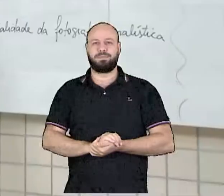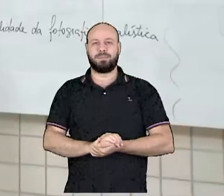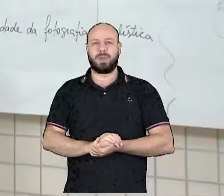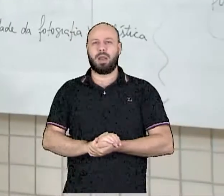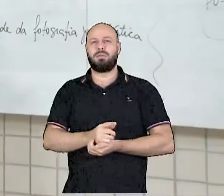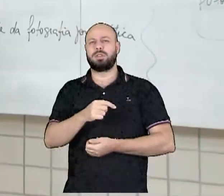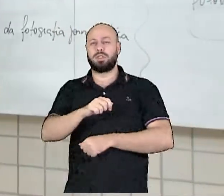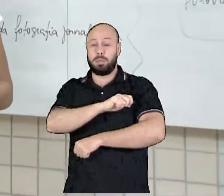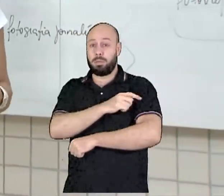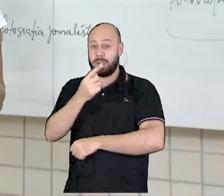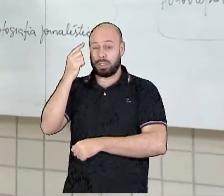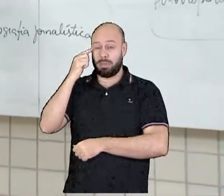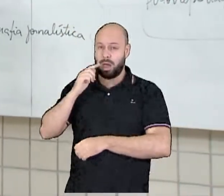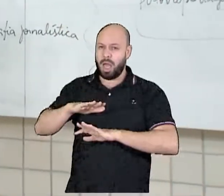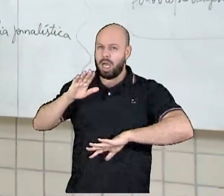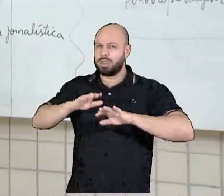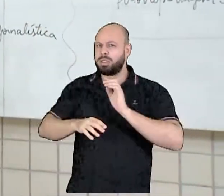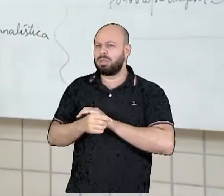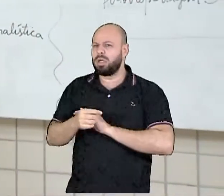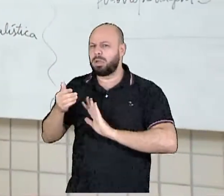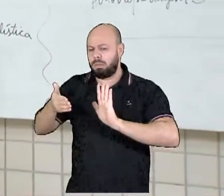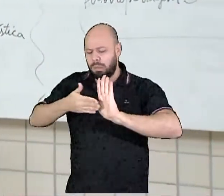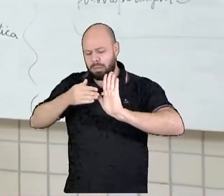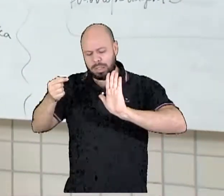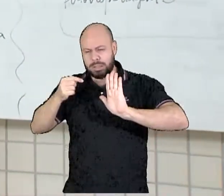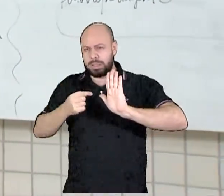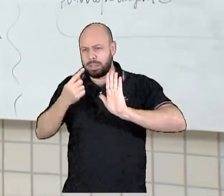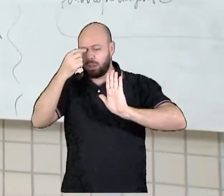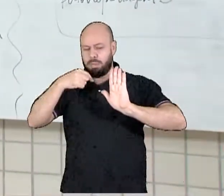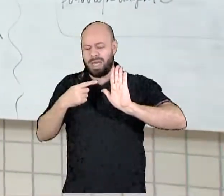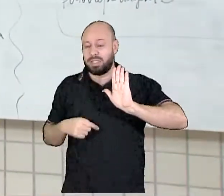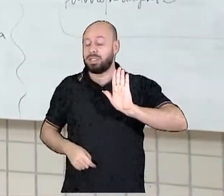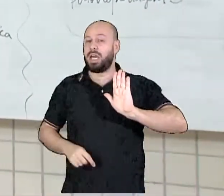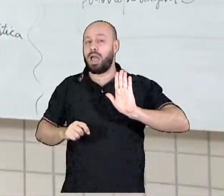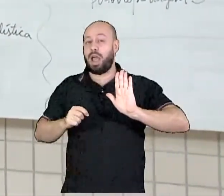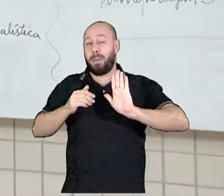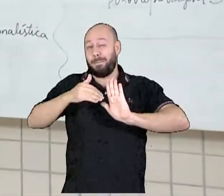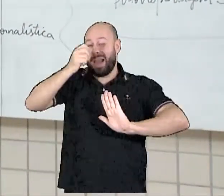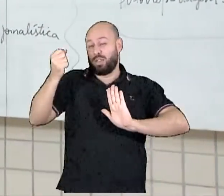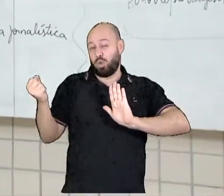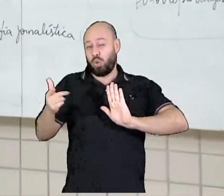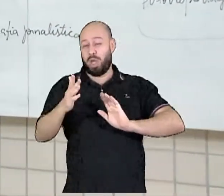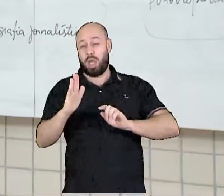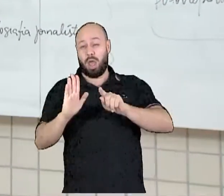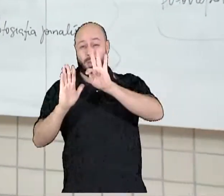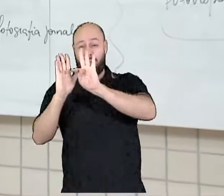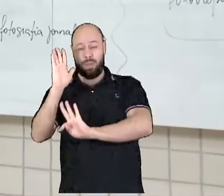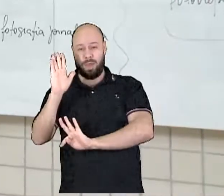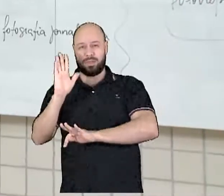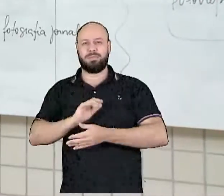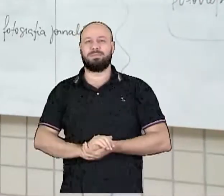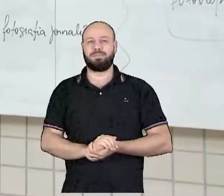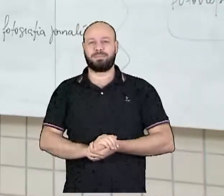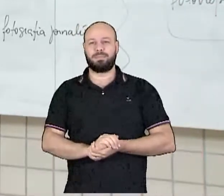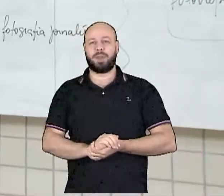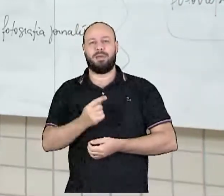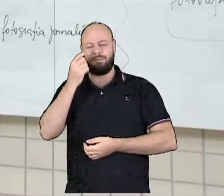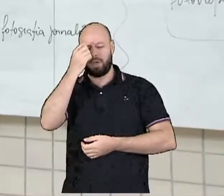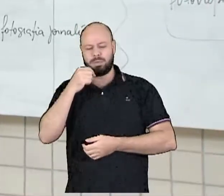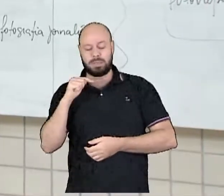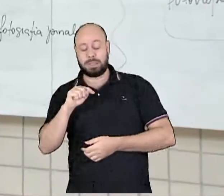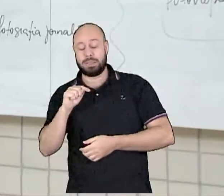que ela fala às vezes mais do que o próprio texto. E lá, como nós estudamos, né, as imagens registradas